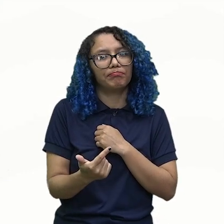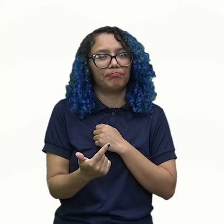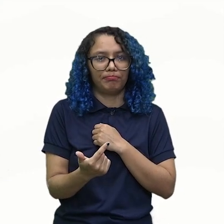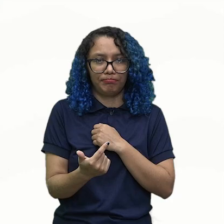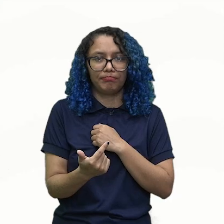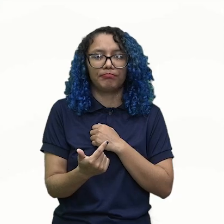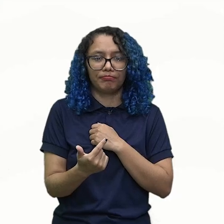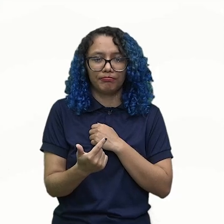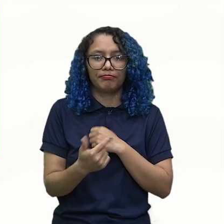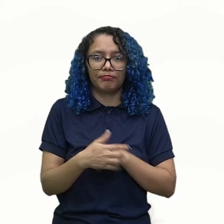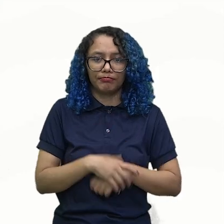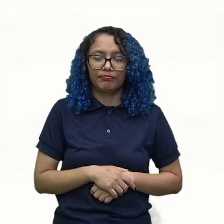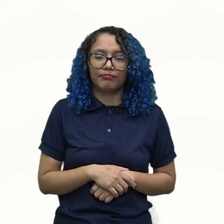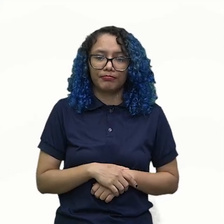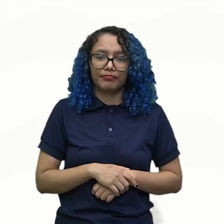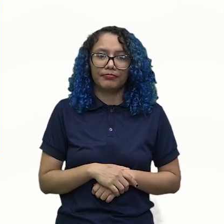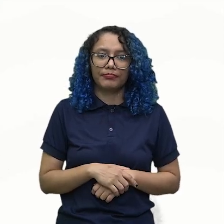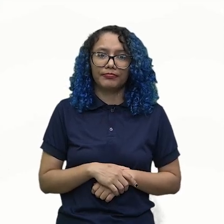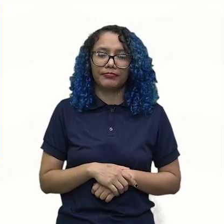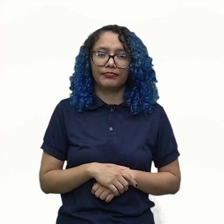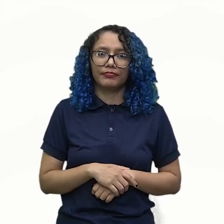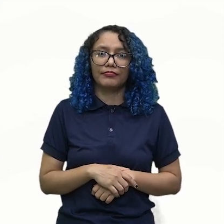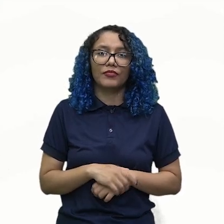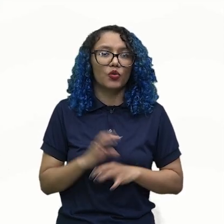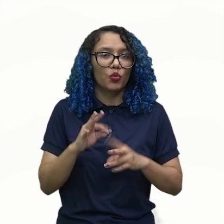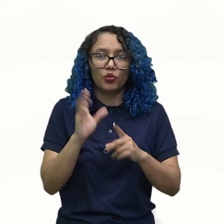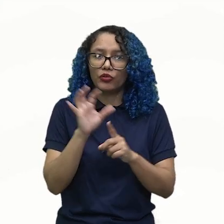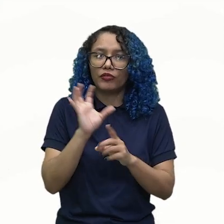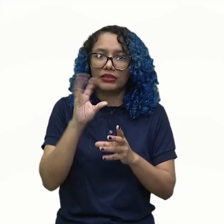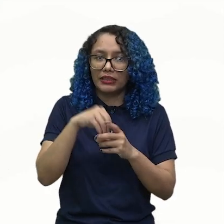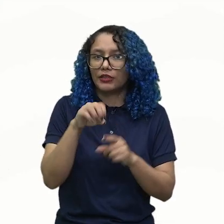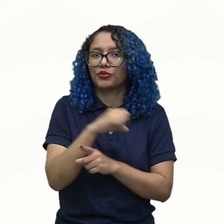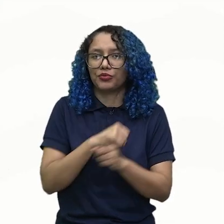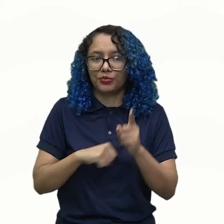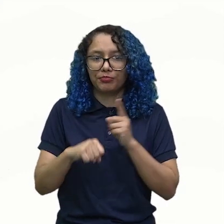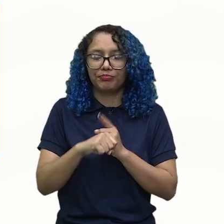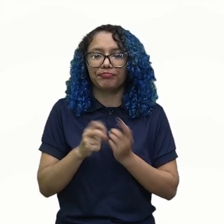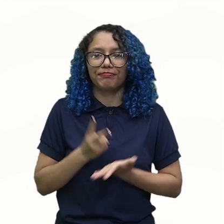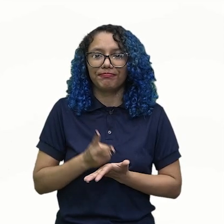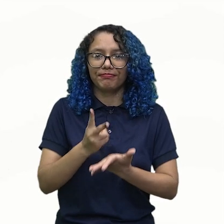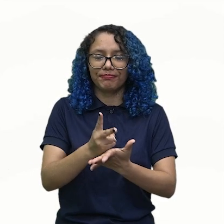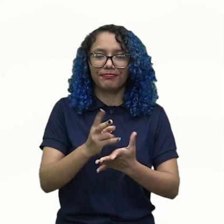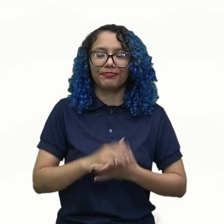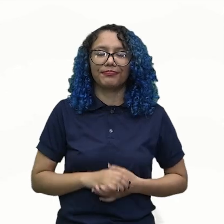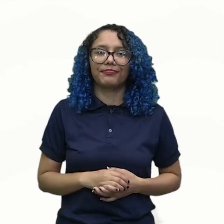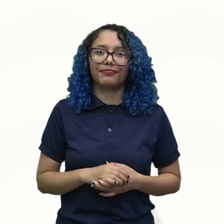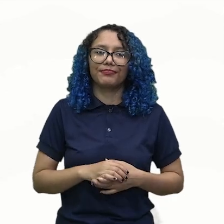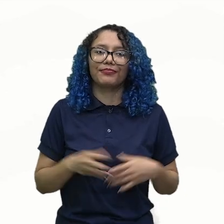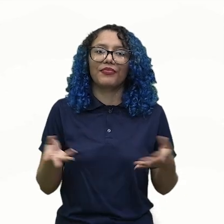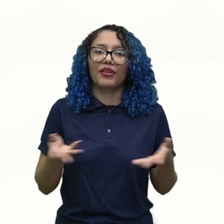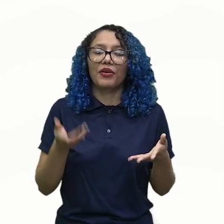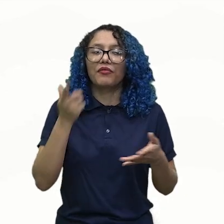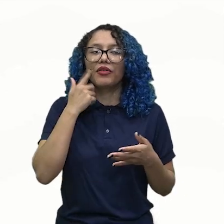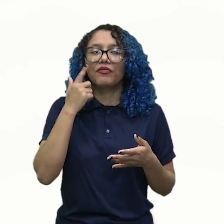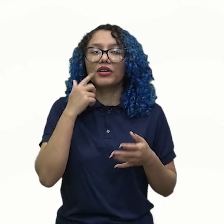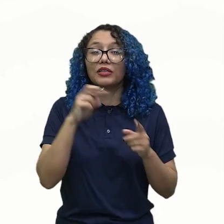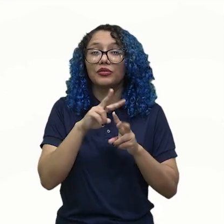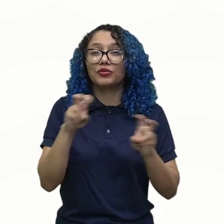né? Da nossa sociedade. Bem, prosseguindo, eu gostaria de tratar com vocês agora